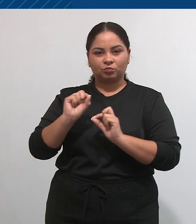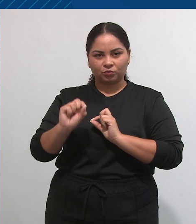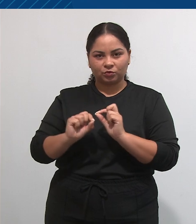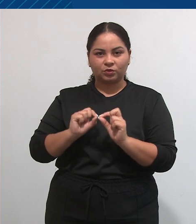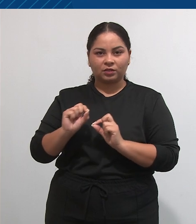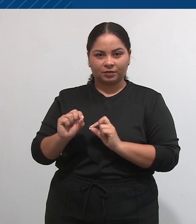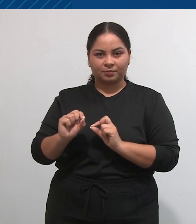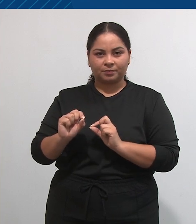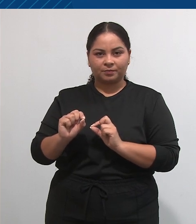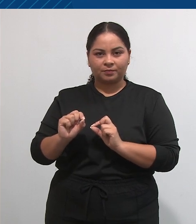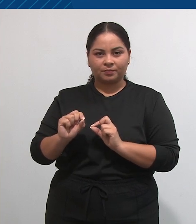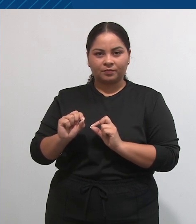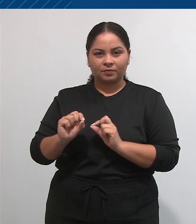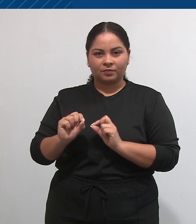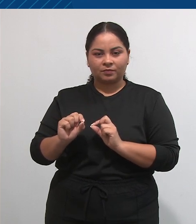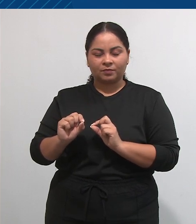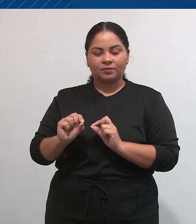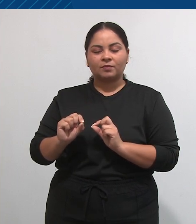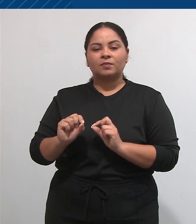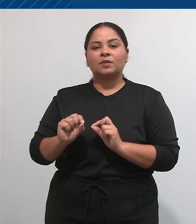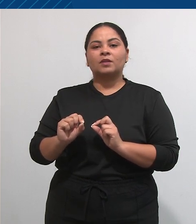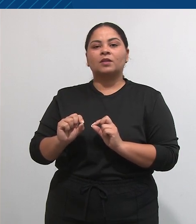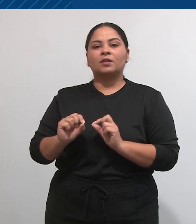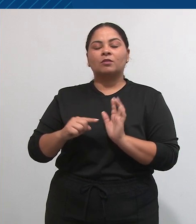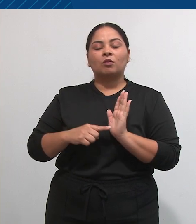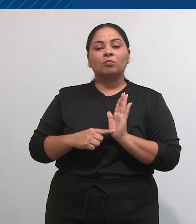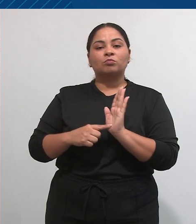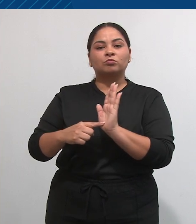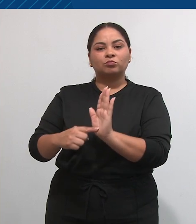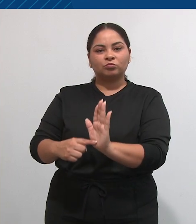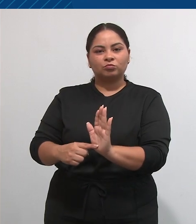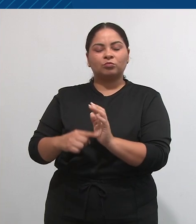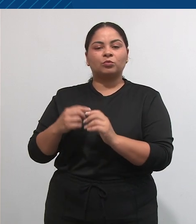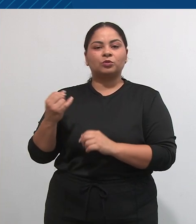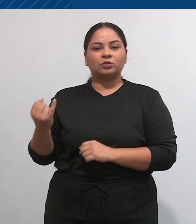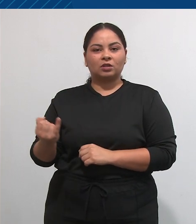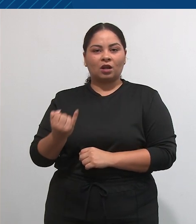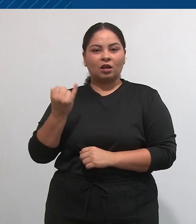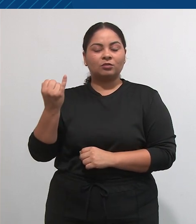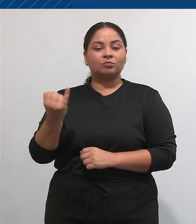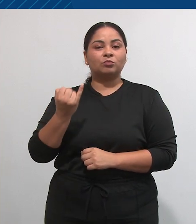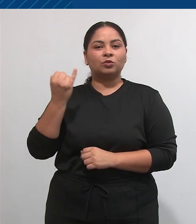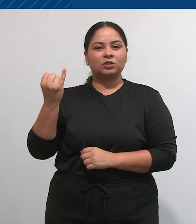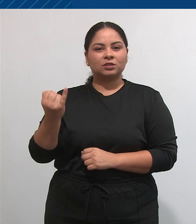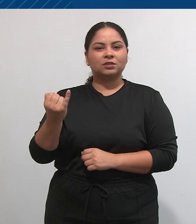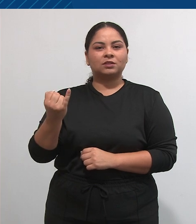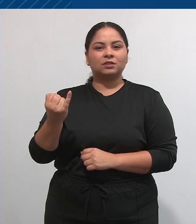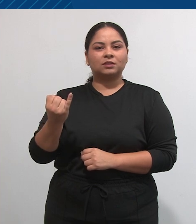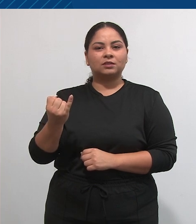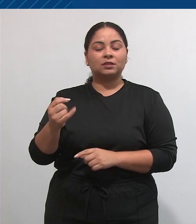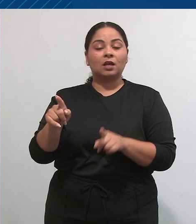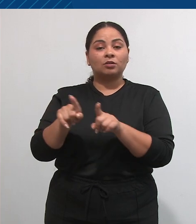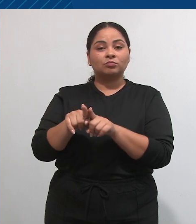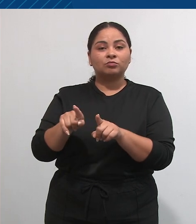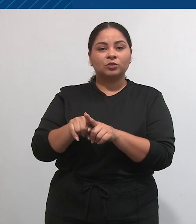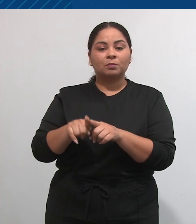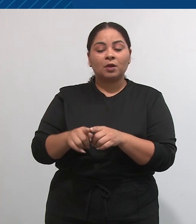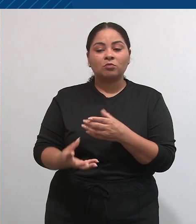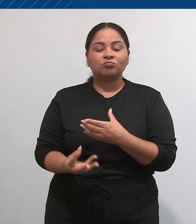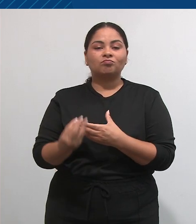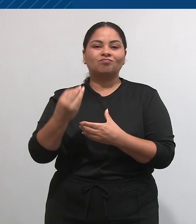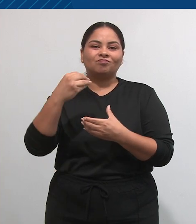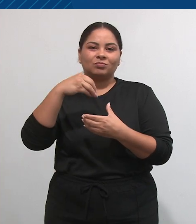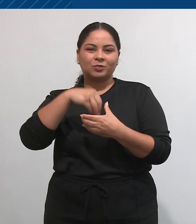de mostrar a importância, mas principalmente a anterioridade